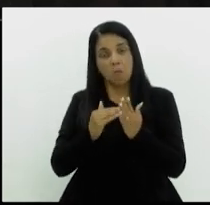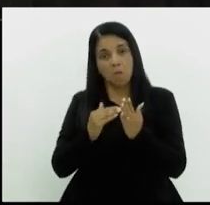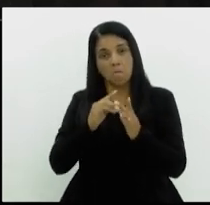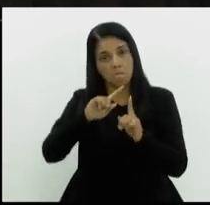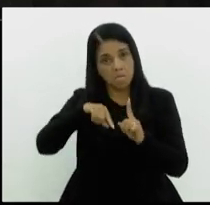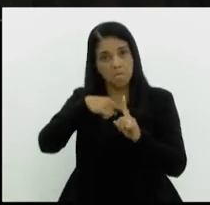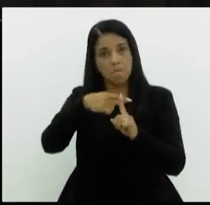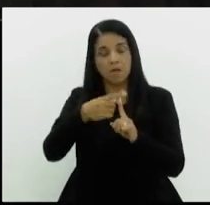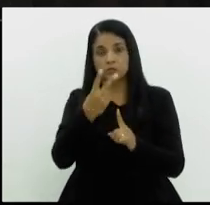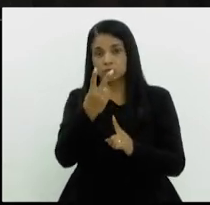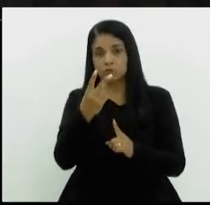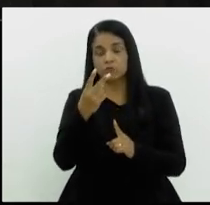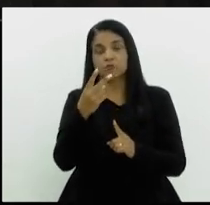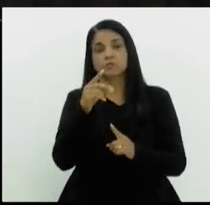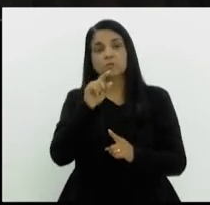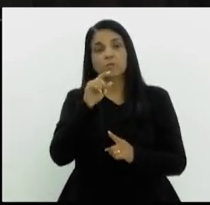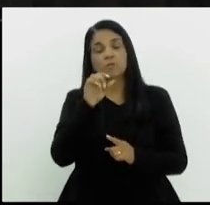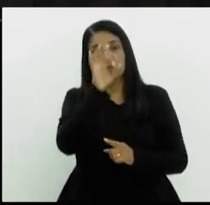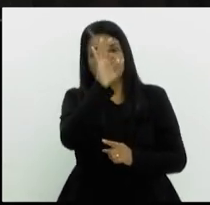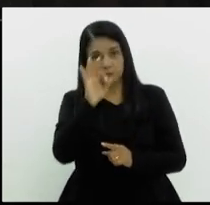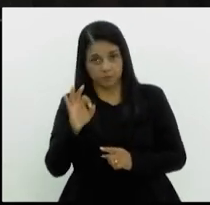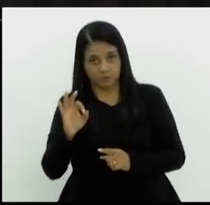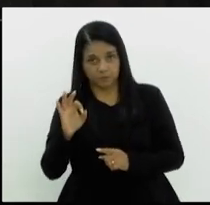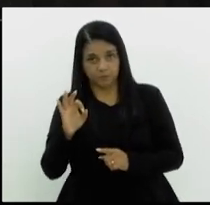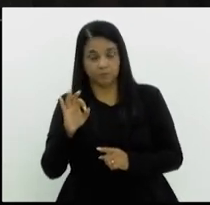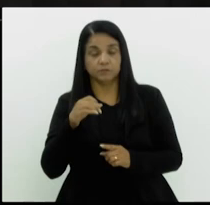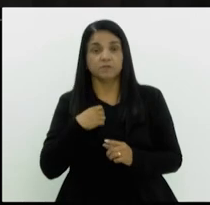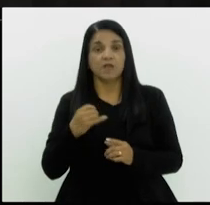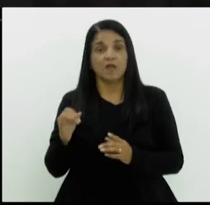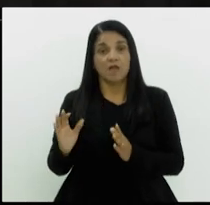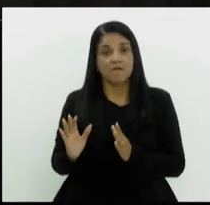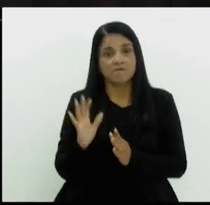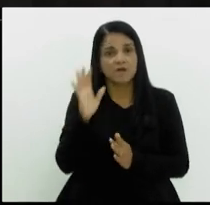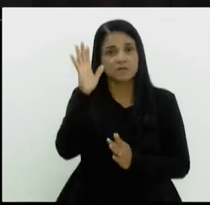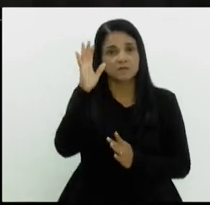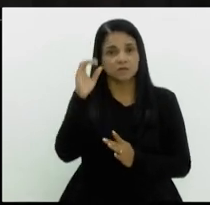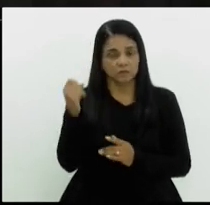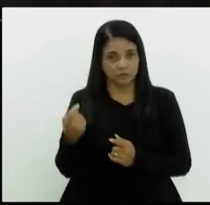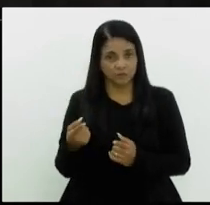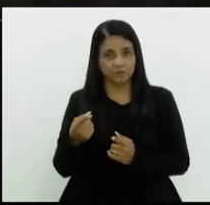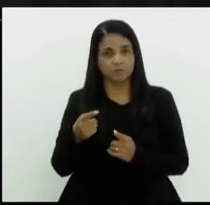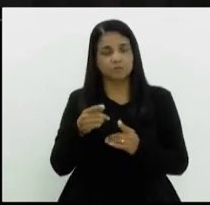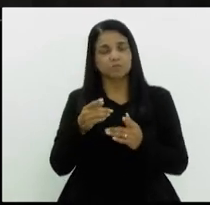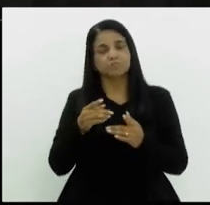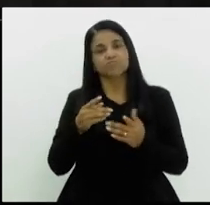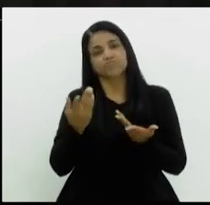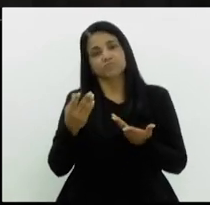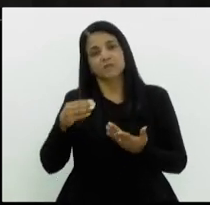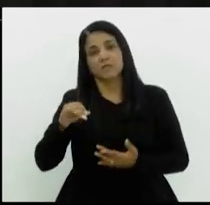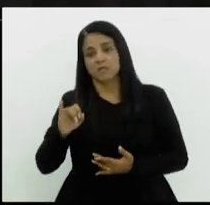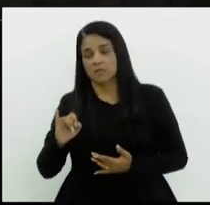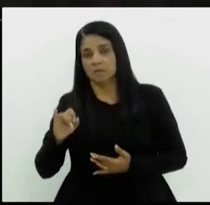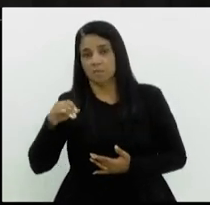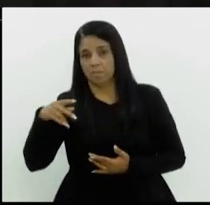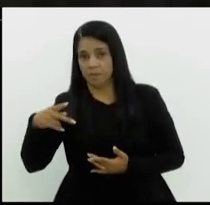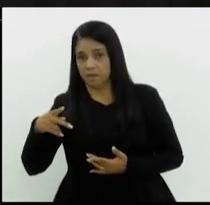2 pontos percentuais. A inflação, medida pelo IPCA,